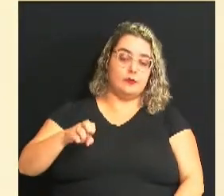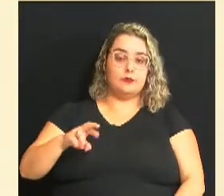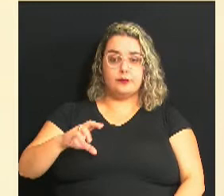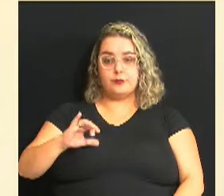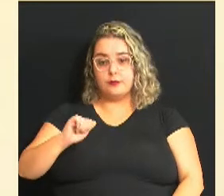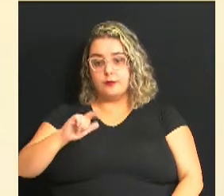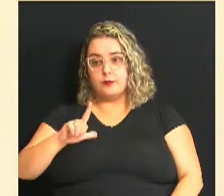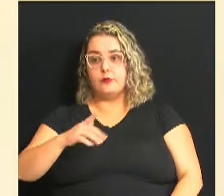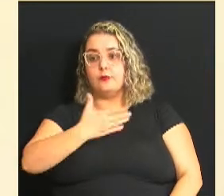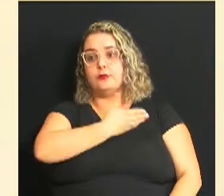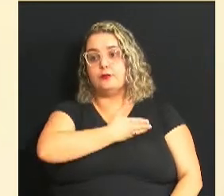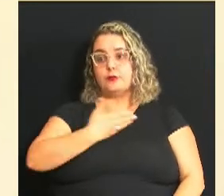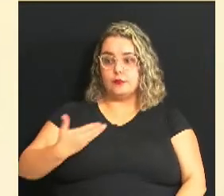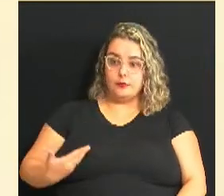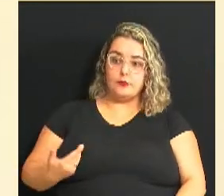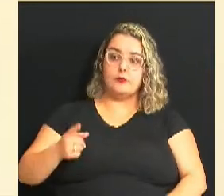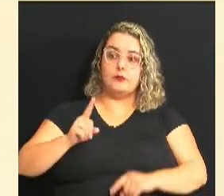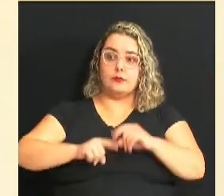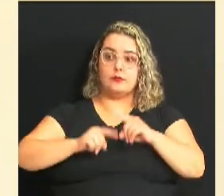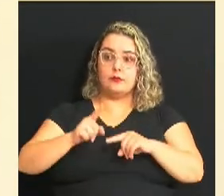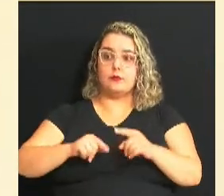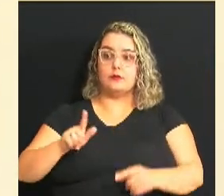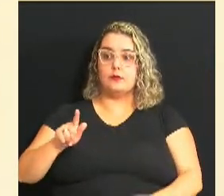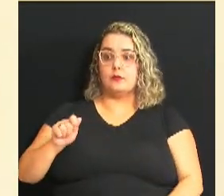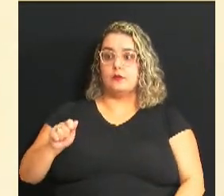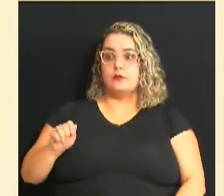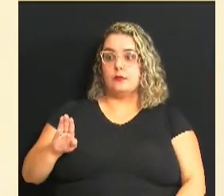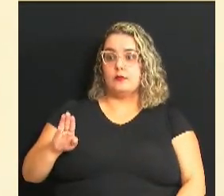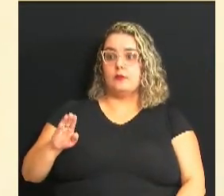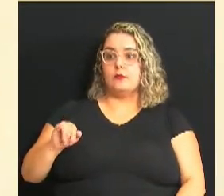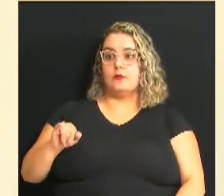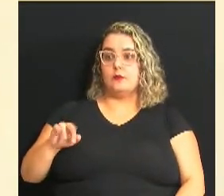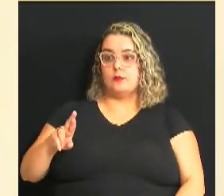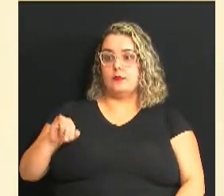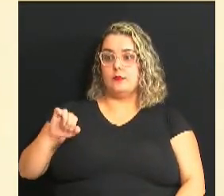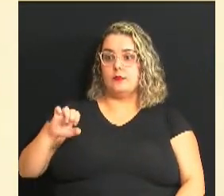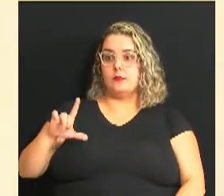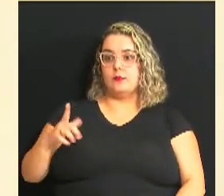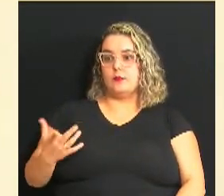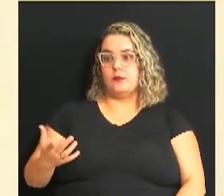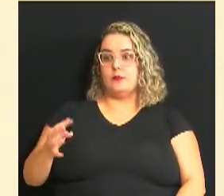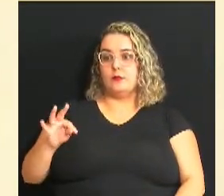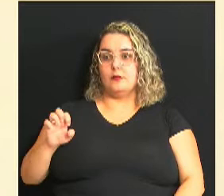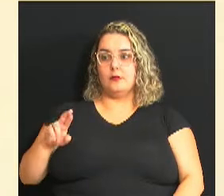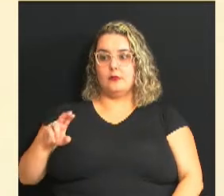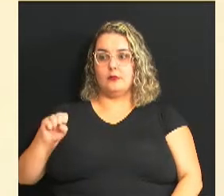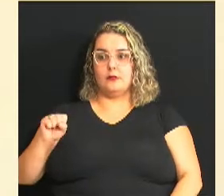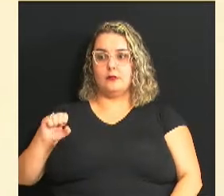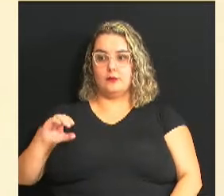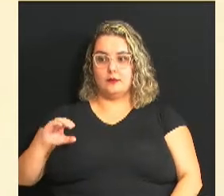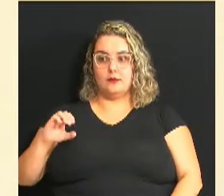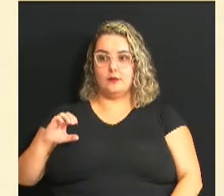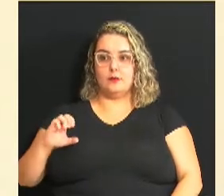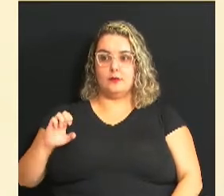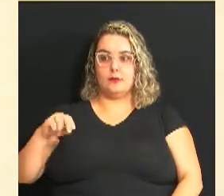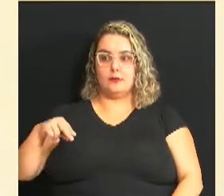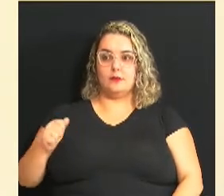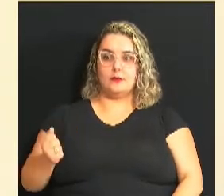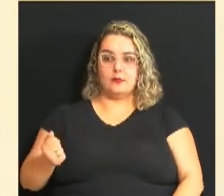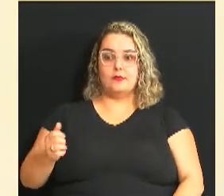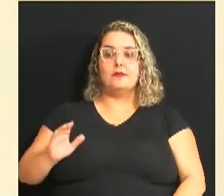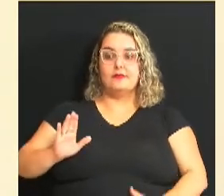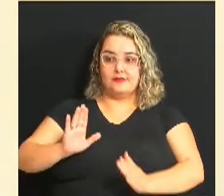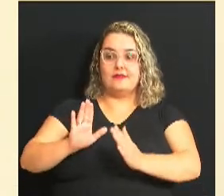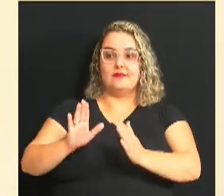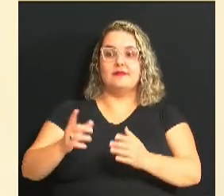e desses equipamentos que o Gabriel falou um pouquinho no final. Muito feliz de falar do Tem Cena. O Matula está ali à frente dessa retomada